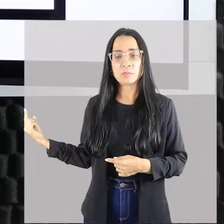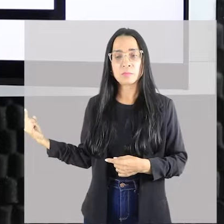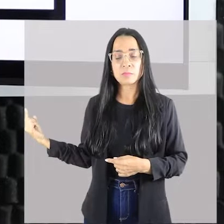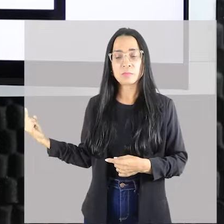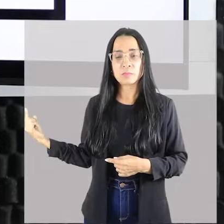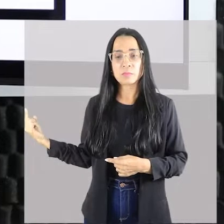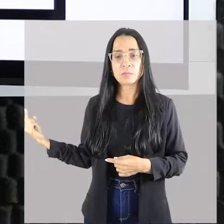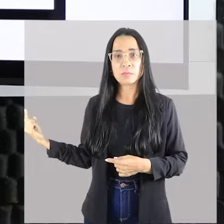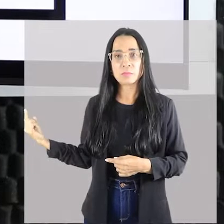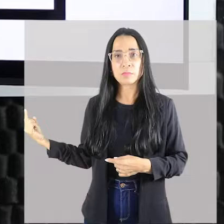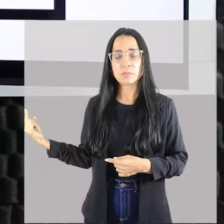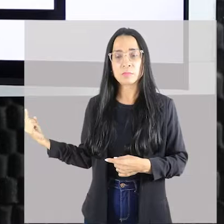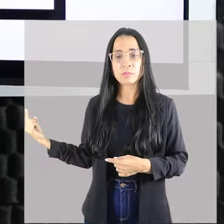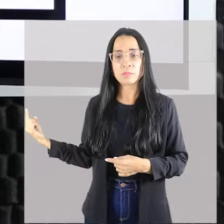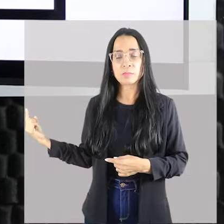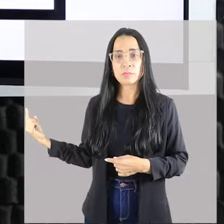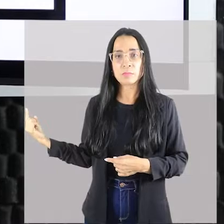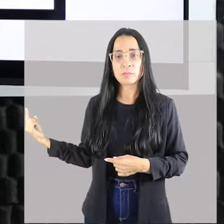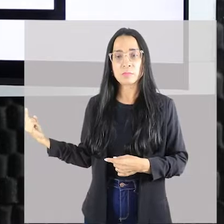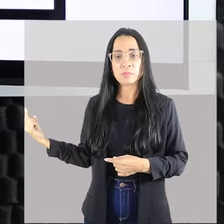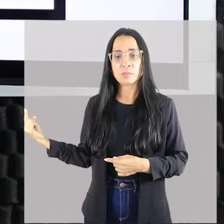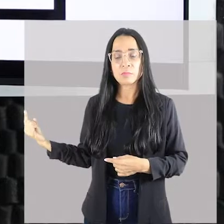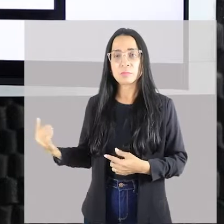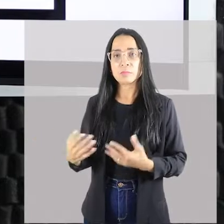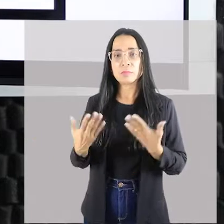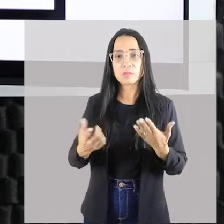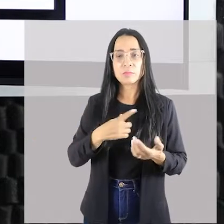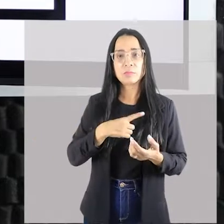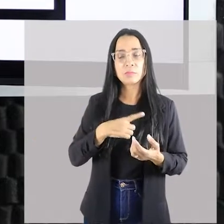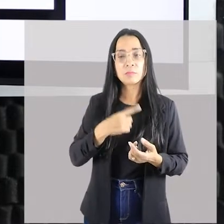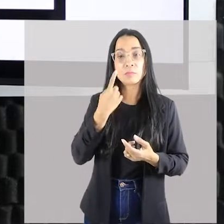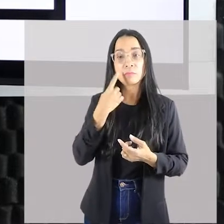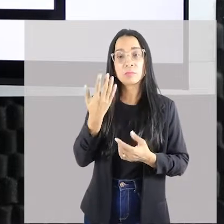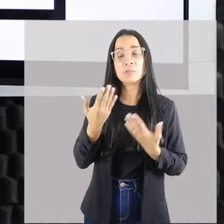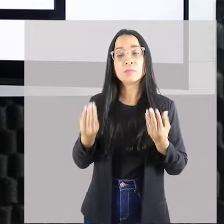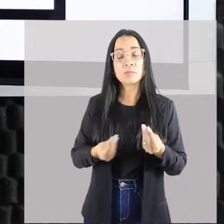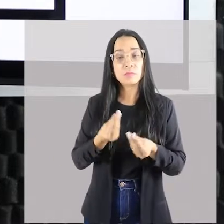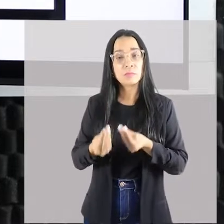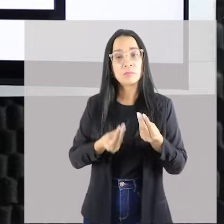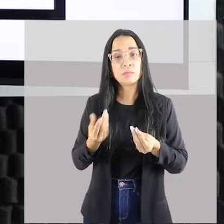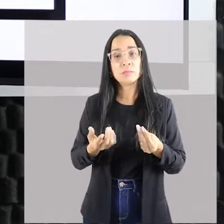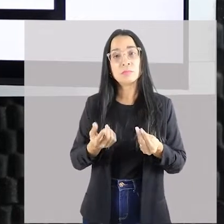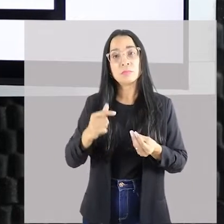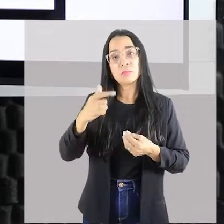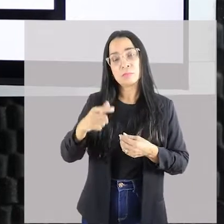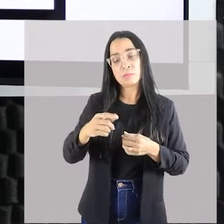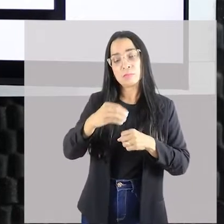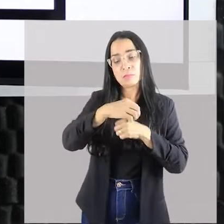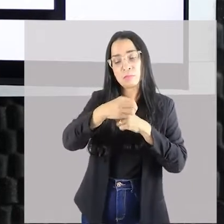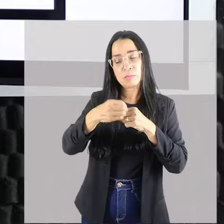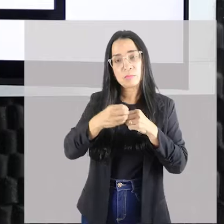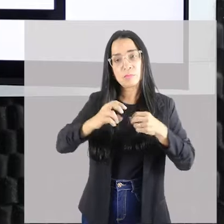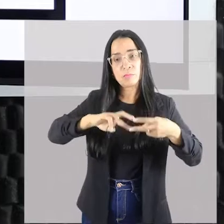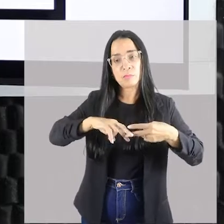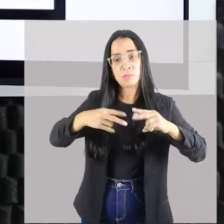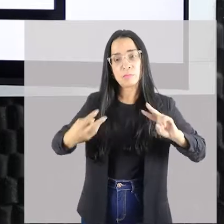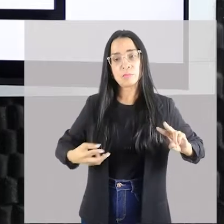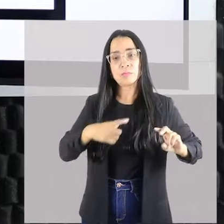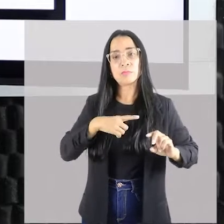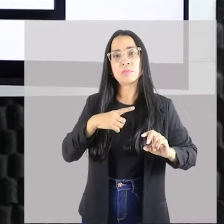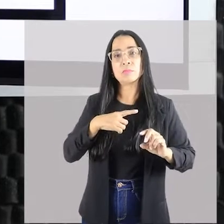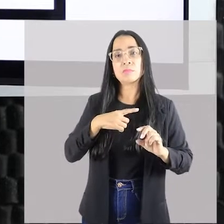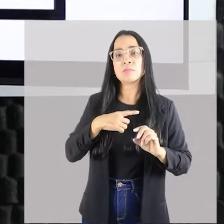uma inserção ou uma deleção. Então, a gente tem que analisar que na tua molécula de DNA, a gente tem